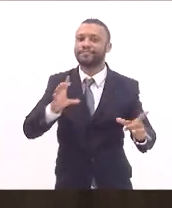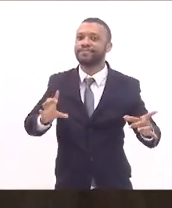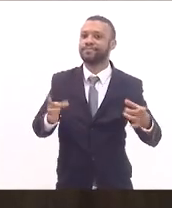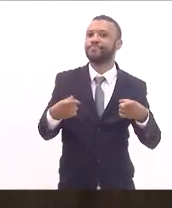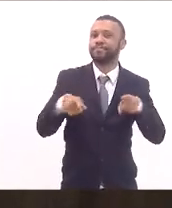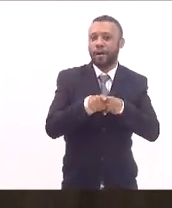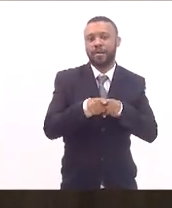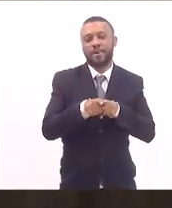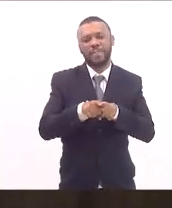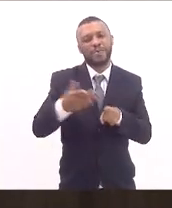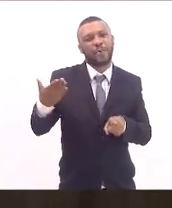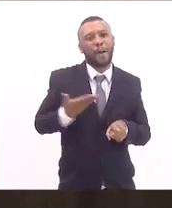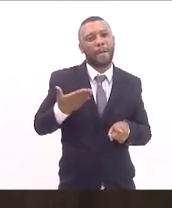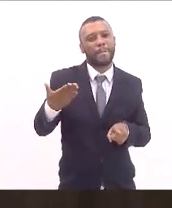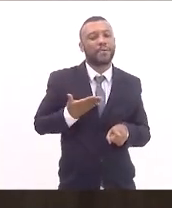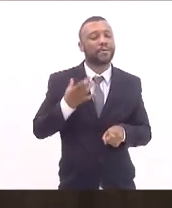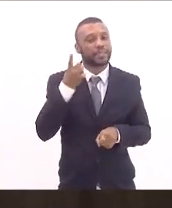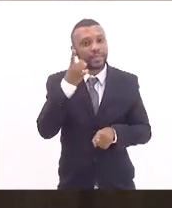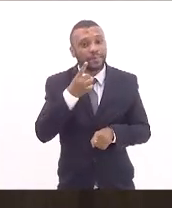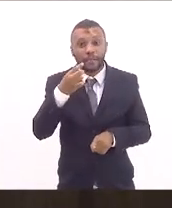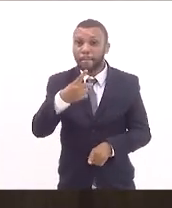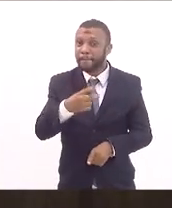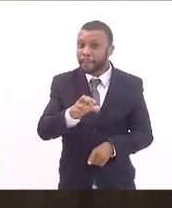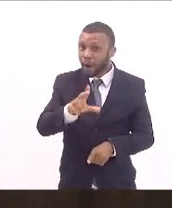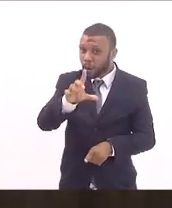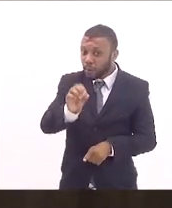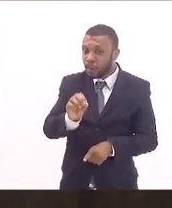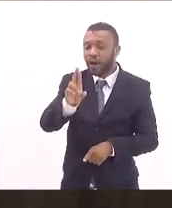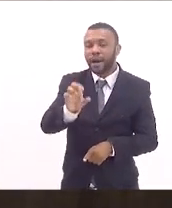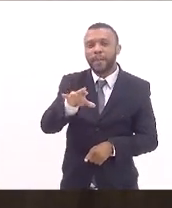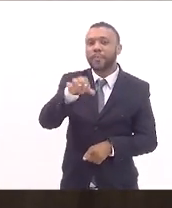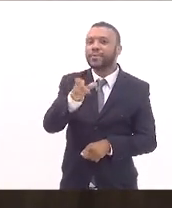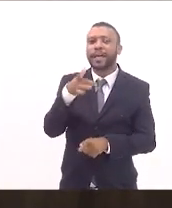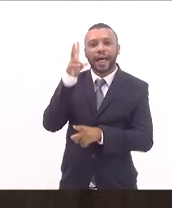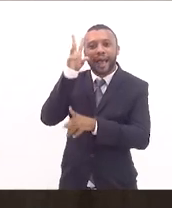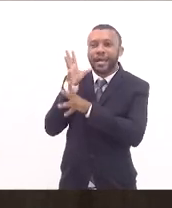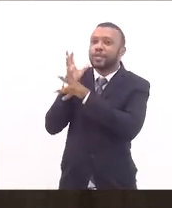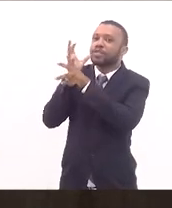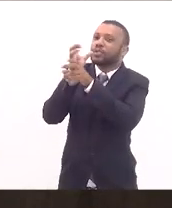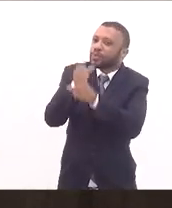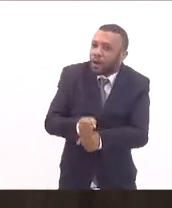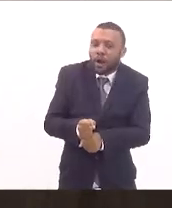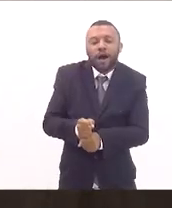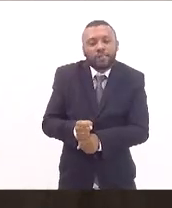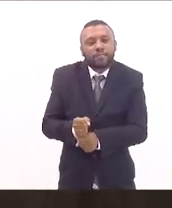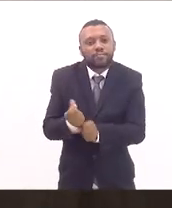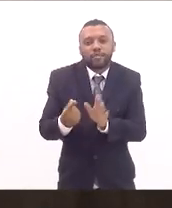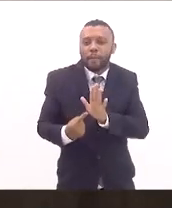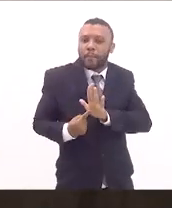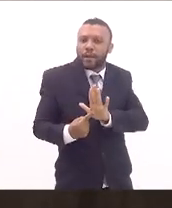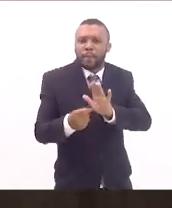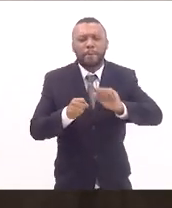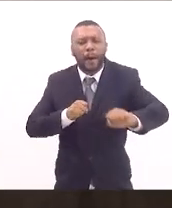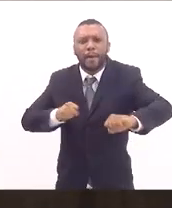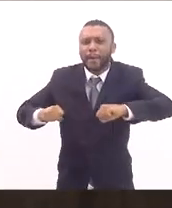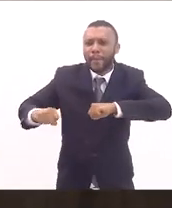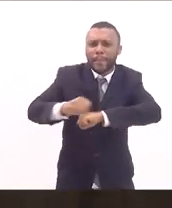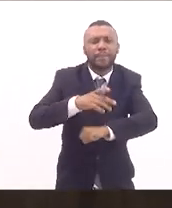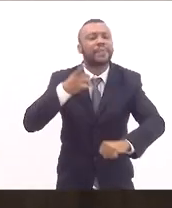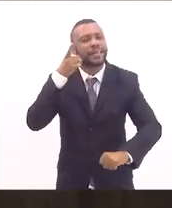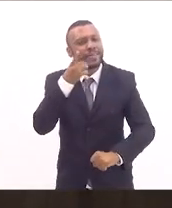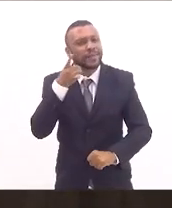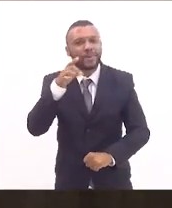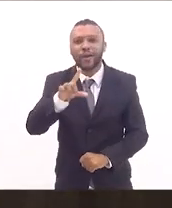amigo deputado Paulo Ramos que além de todo esse histórico aqui trazido pelo Deputado Luiz Paulo